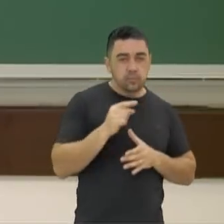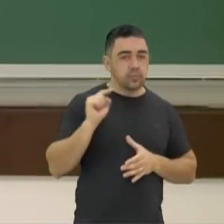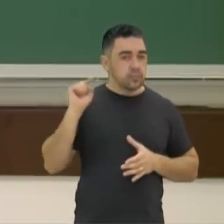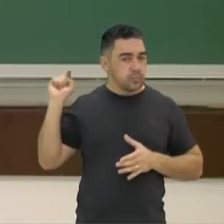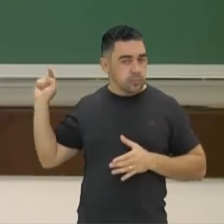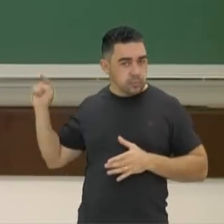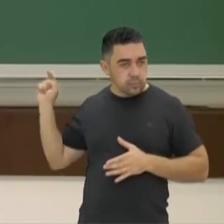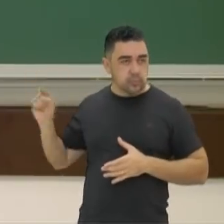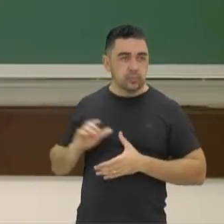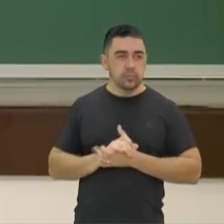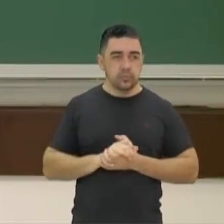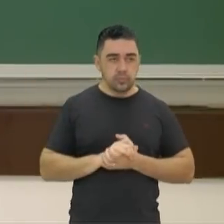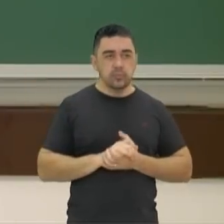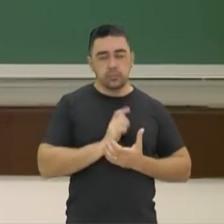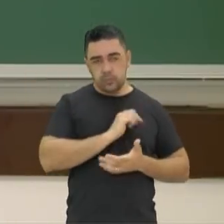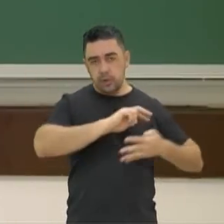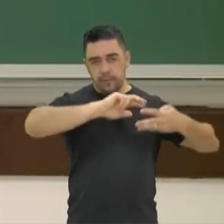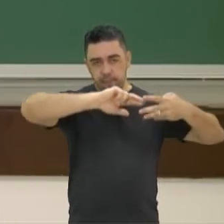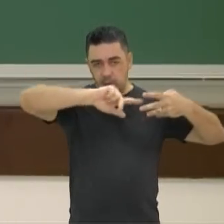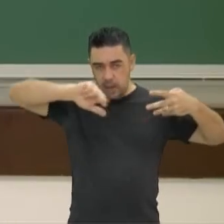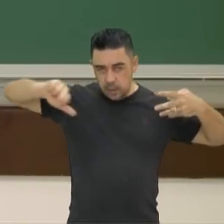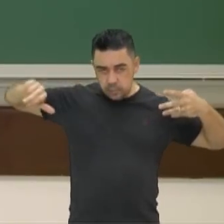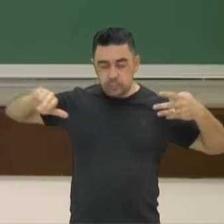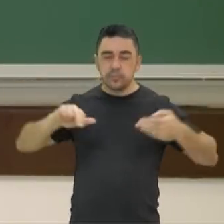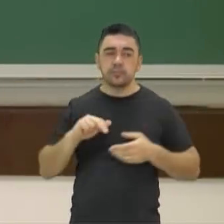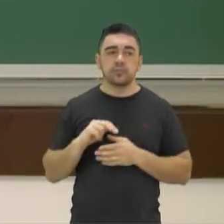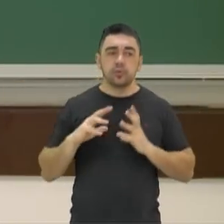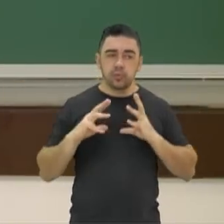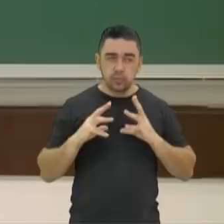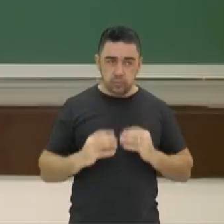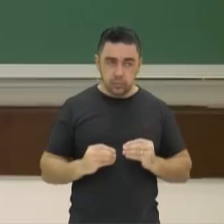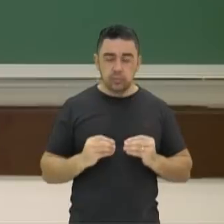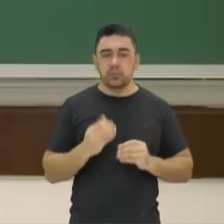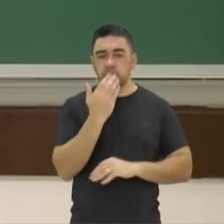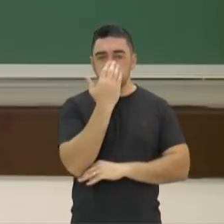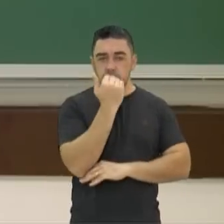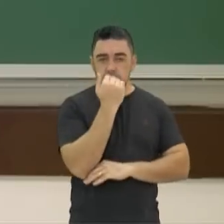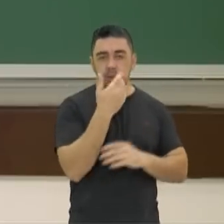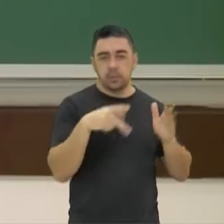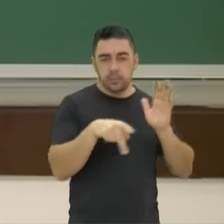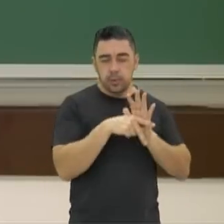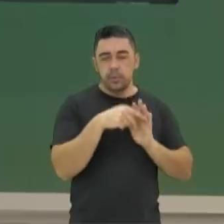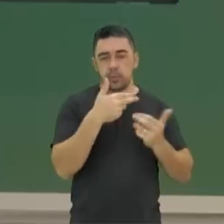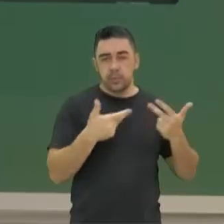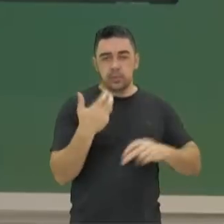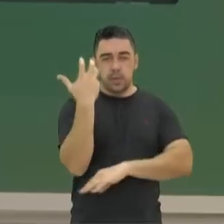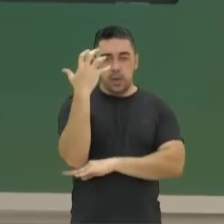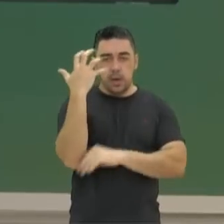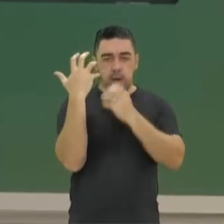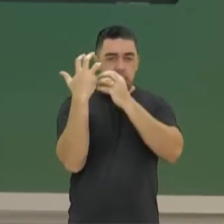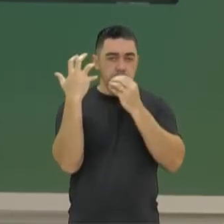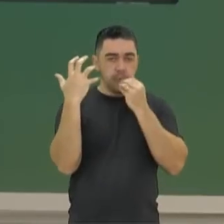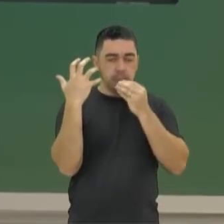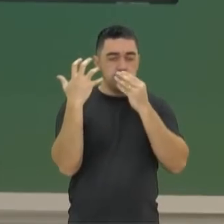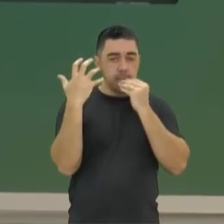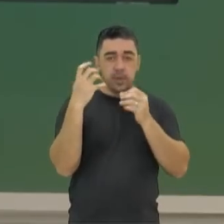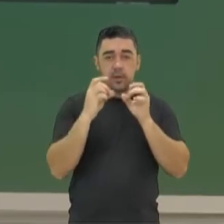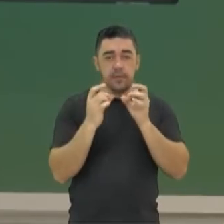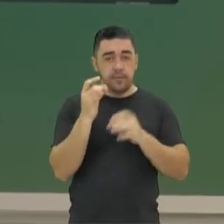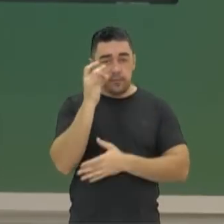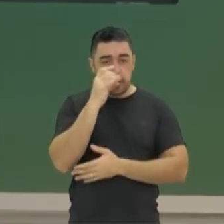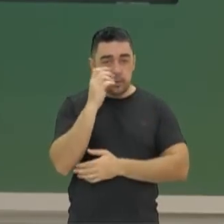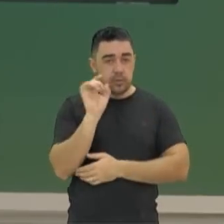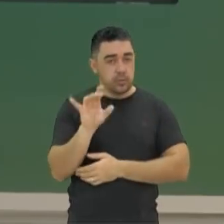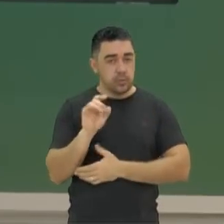Então, tinham várias espécies, como a gente viu, todos eles eram arborícolas, viviam em cima das árvores e herbívoros. Tinham